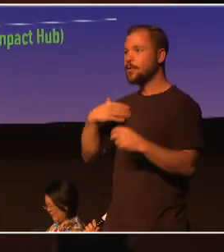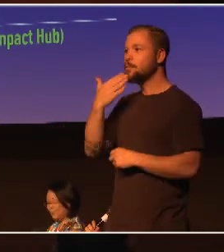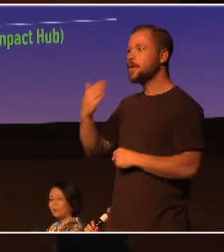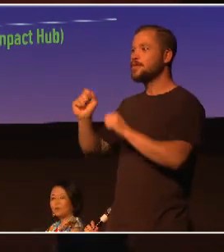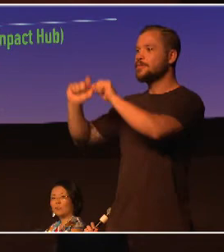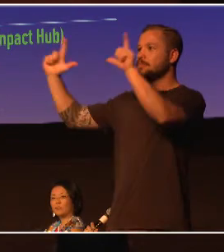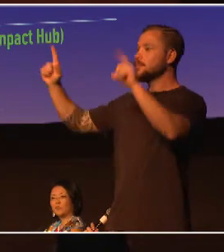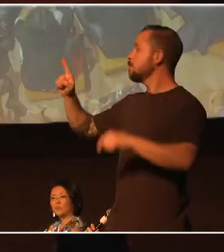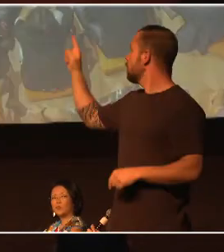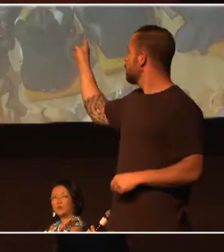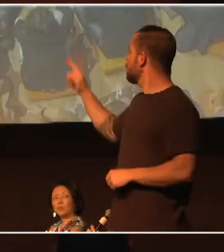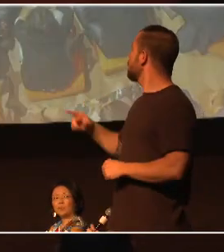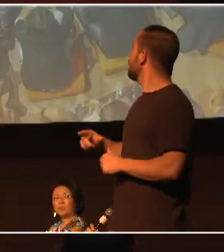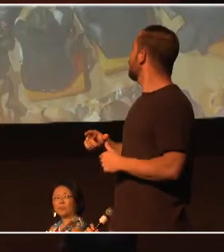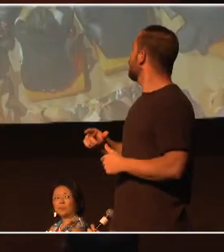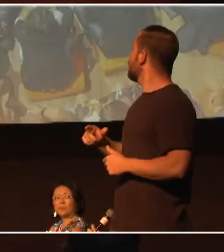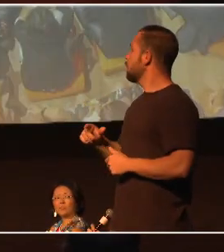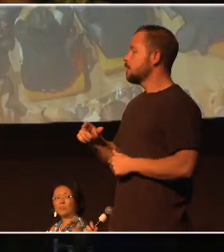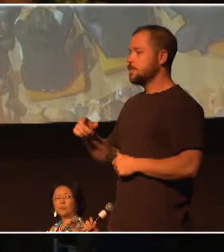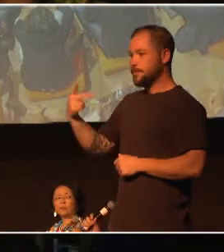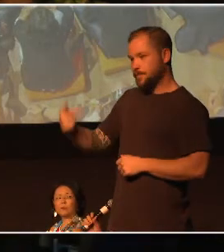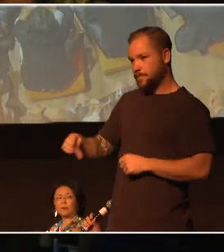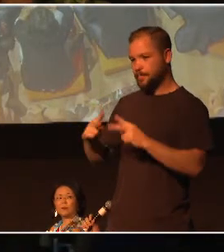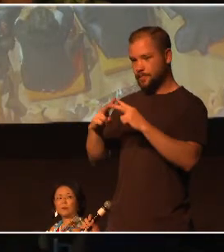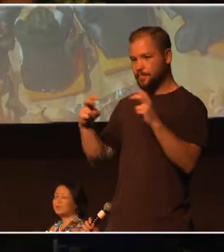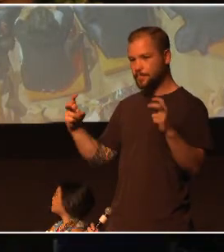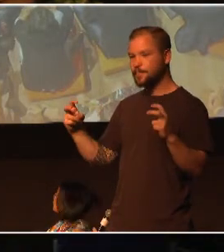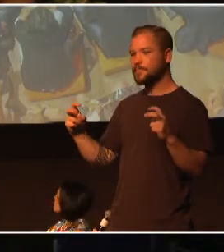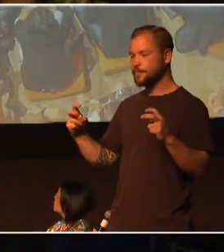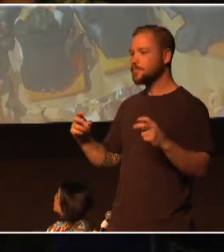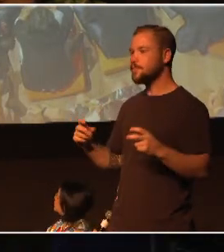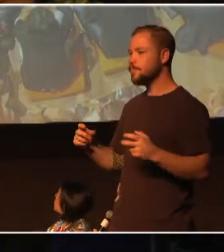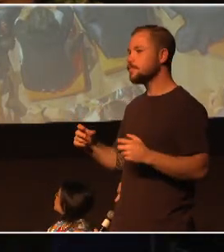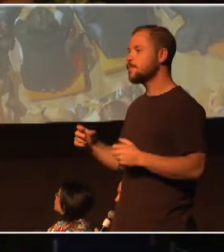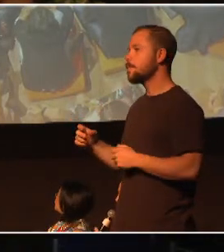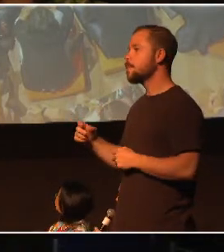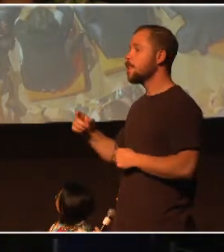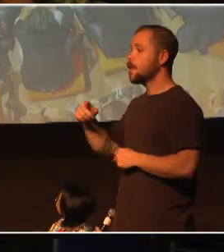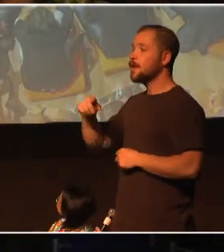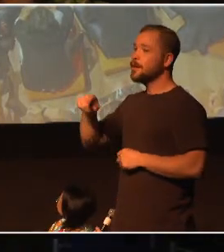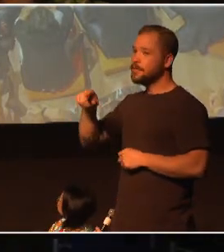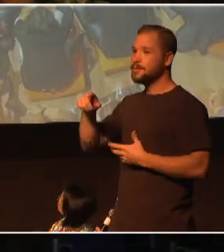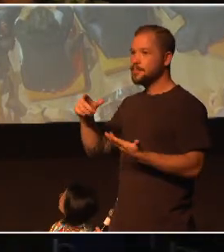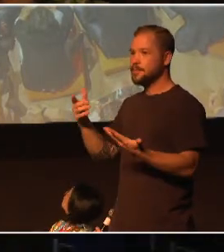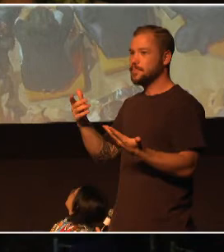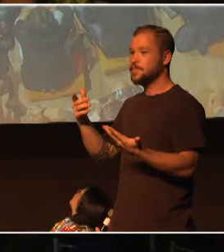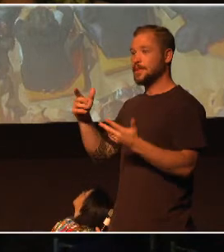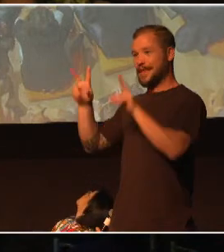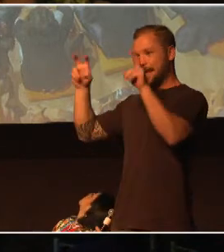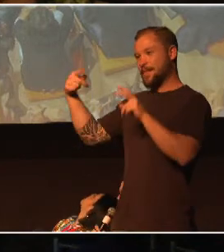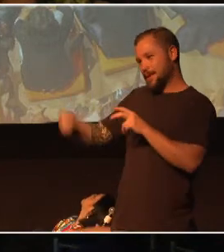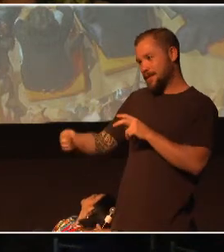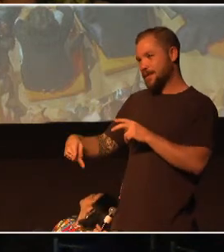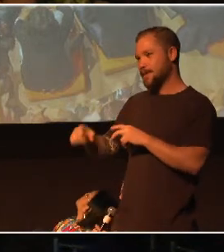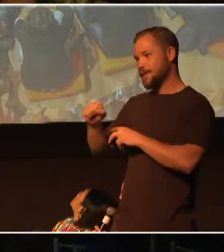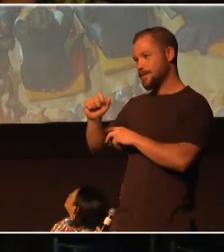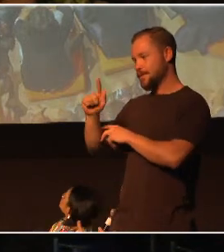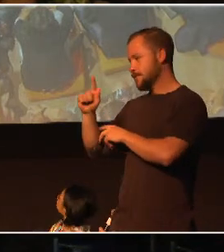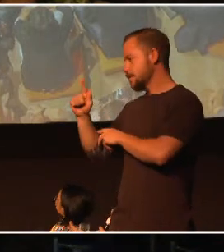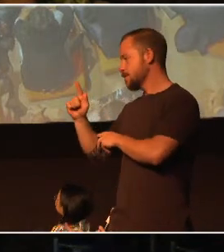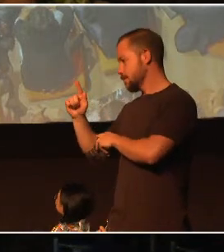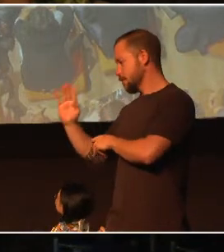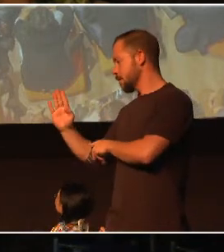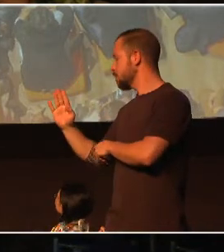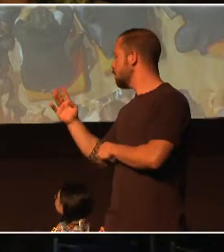ali. Uma coisa que a gente está tentando fazer aqui, né, que super alinhado com o tema aqui da história, é